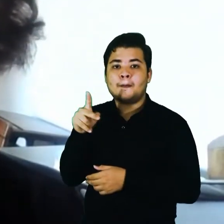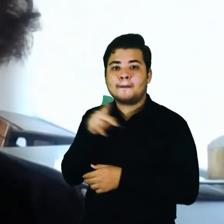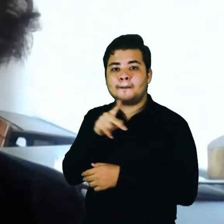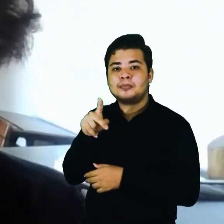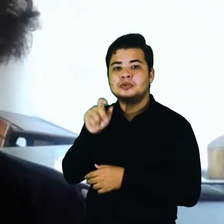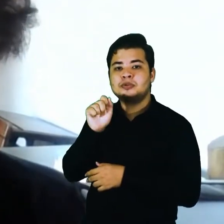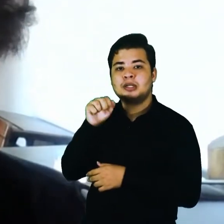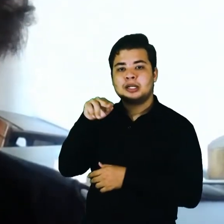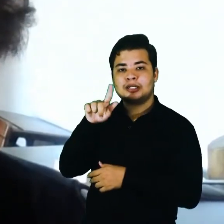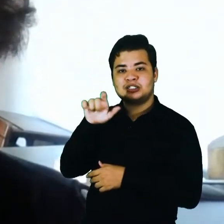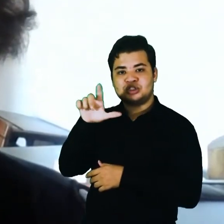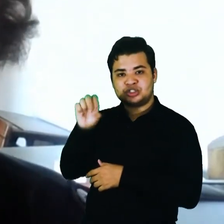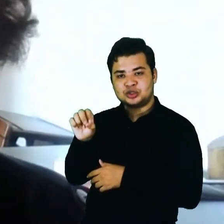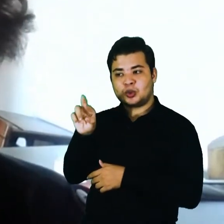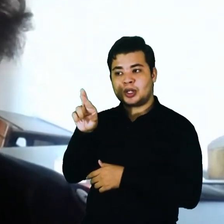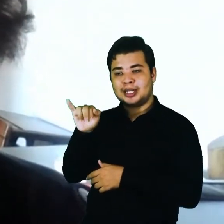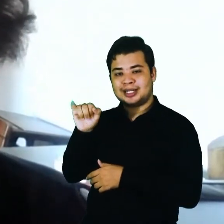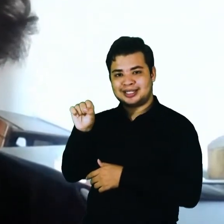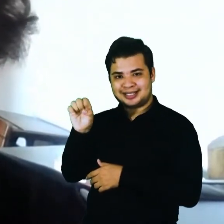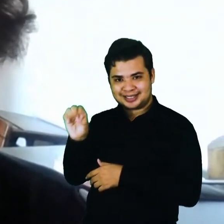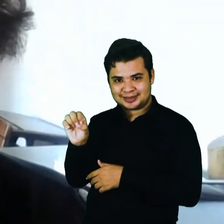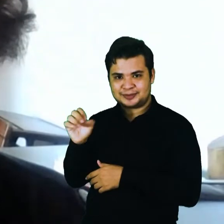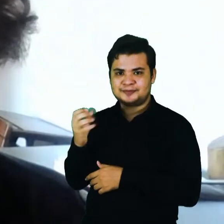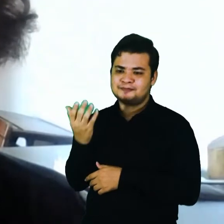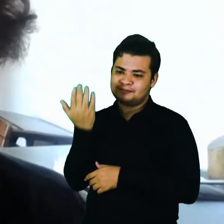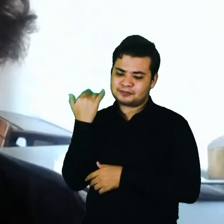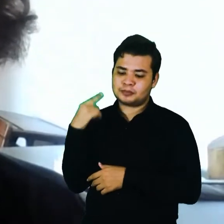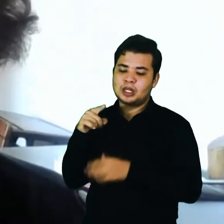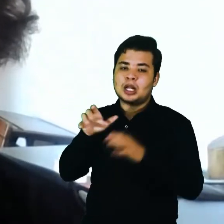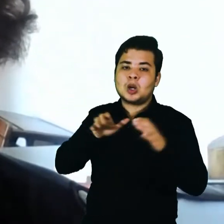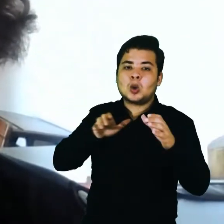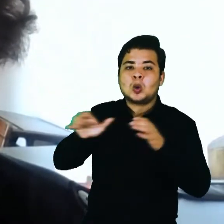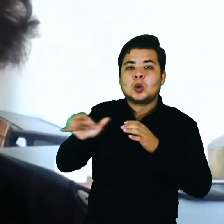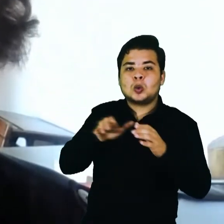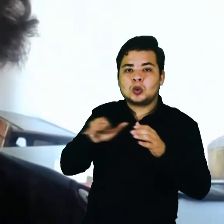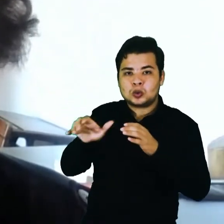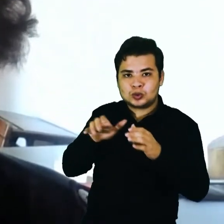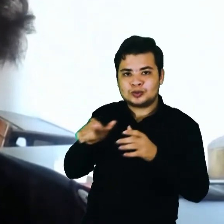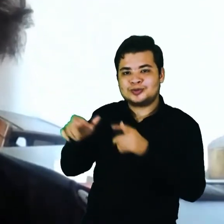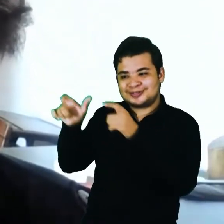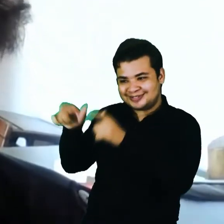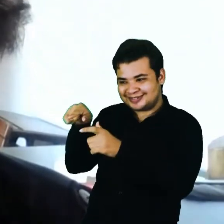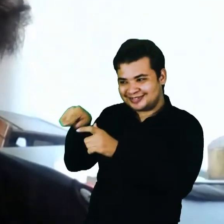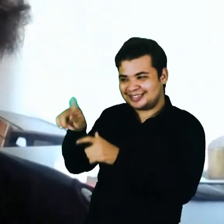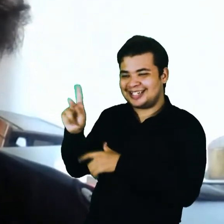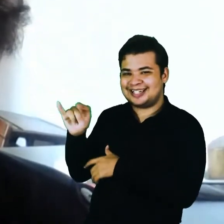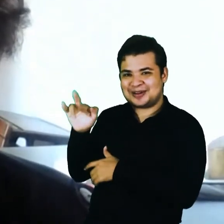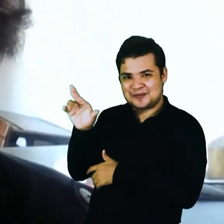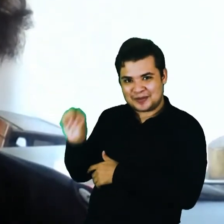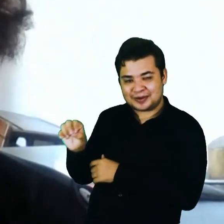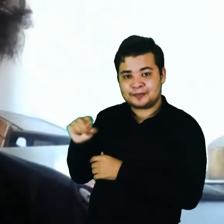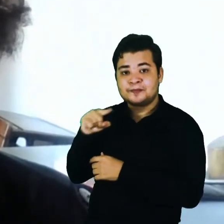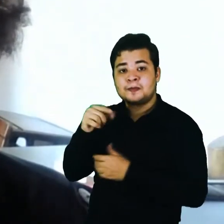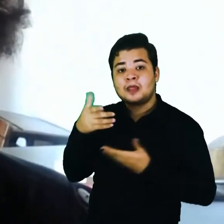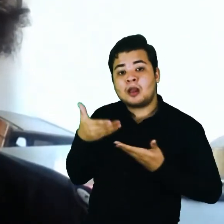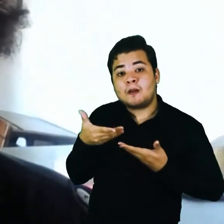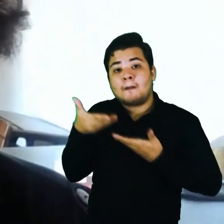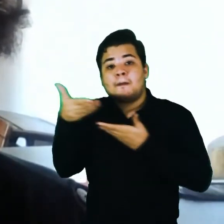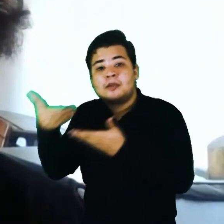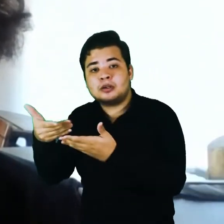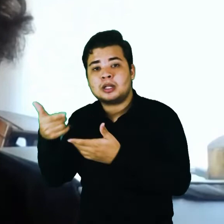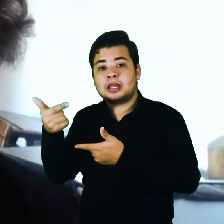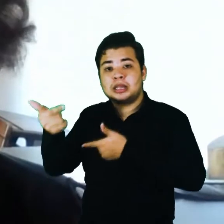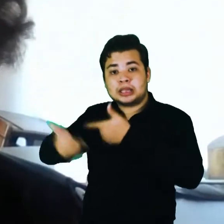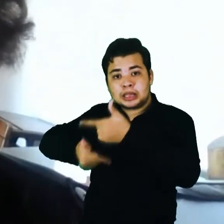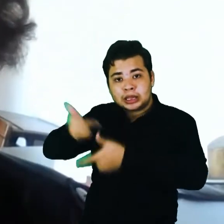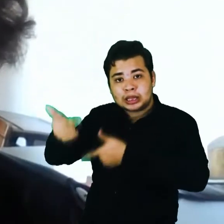professor Ângelo Riso, que na época coordenava o herbário, né? Ele me convidou para